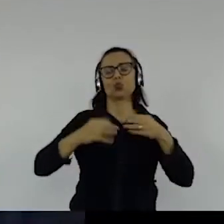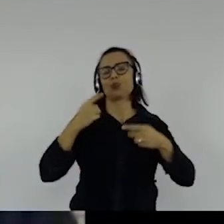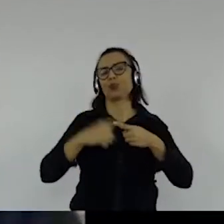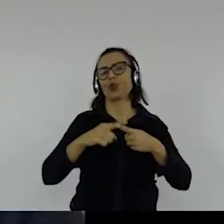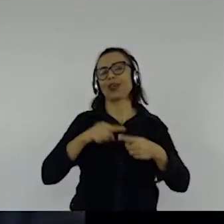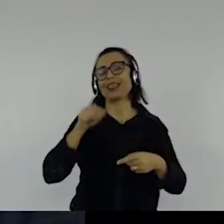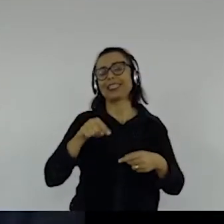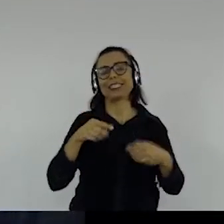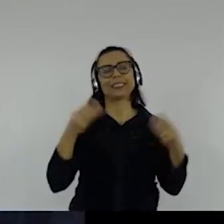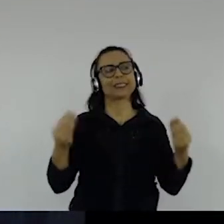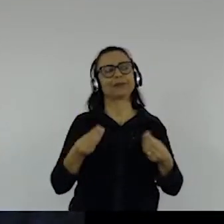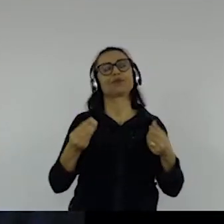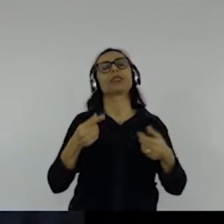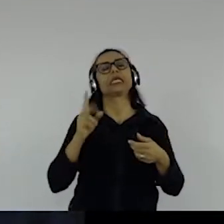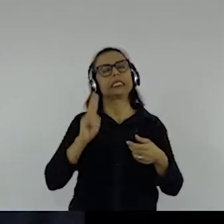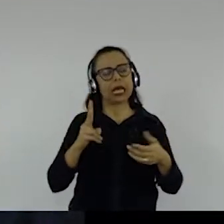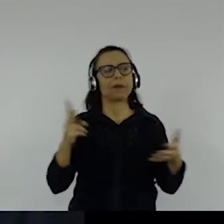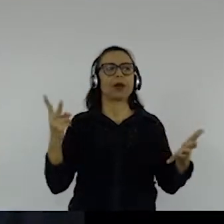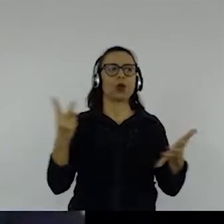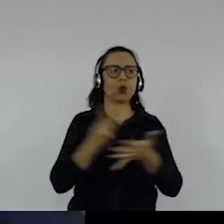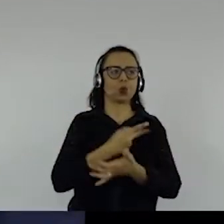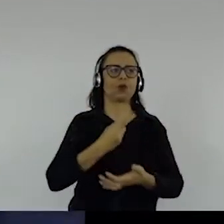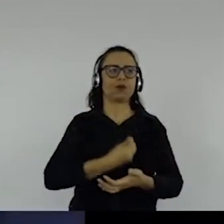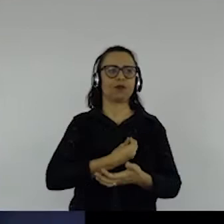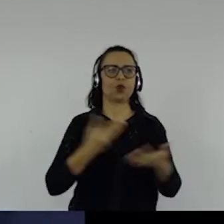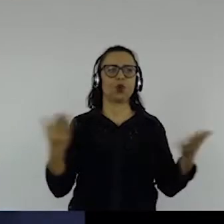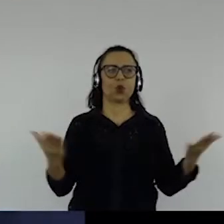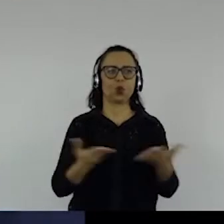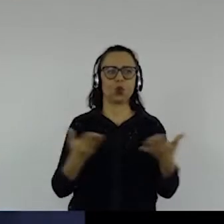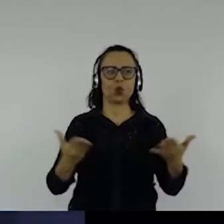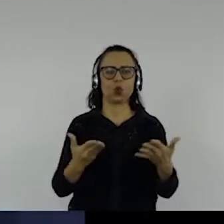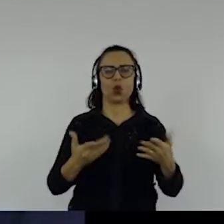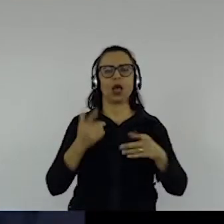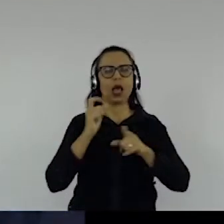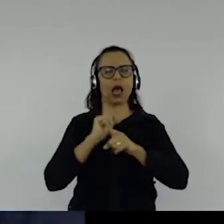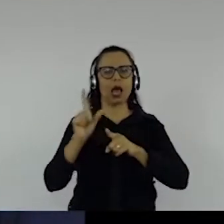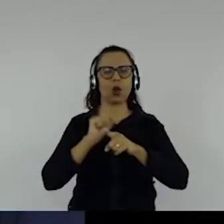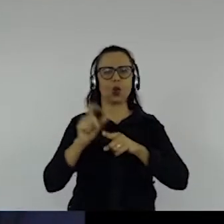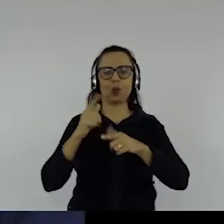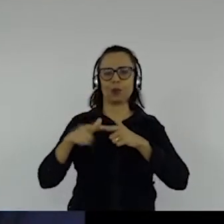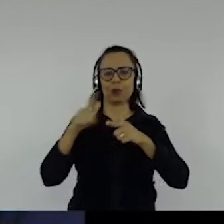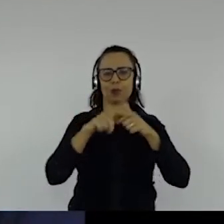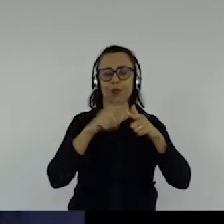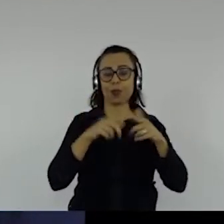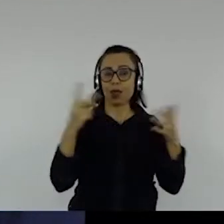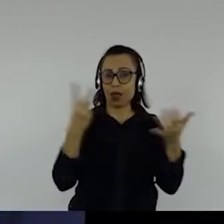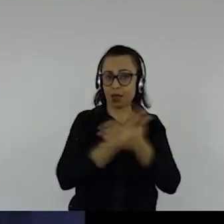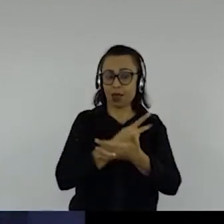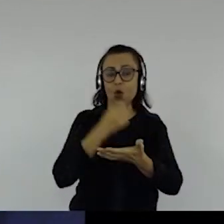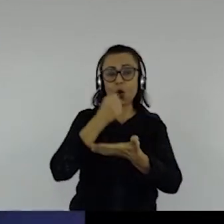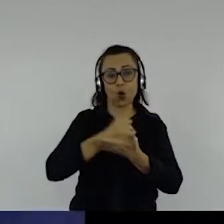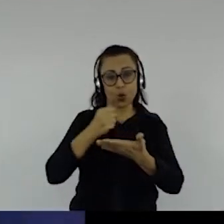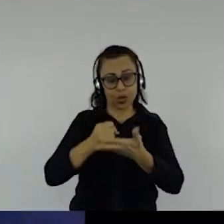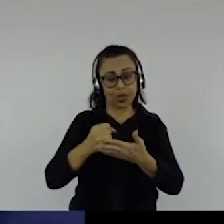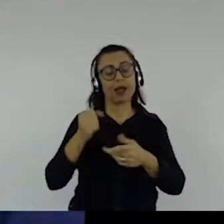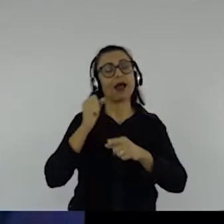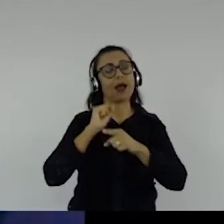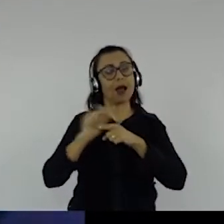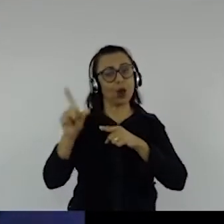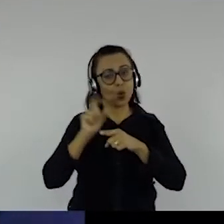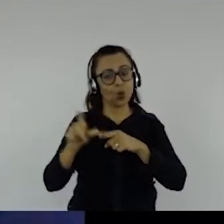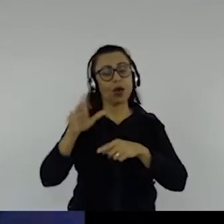não tarda a chegar, e estamos vendo hoje a situação dos aluguéis diante da pandemia. O primeiro efeito, contrato de aluguéis